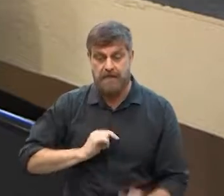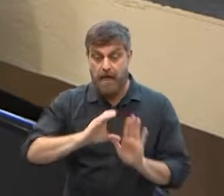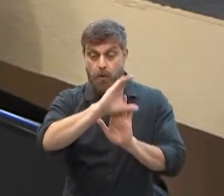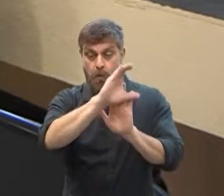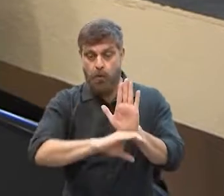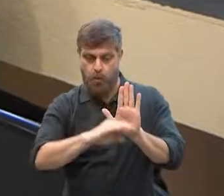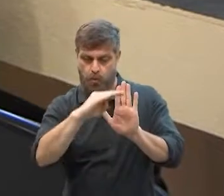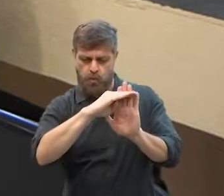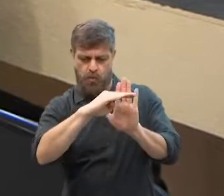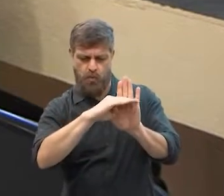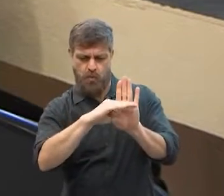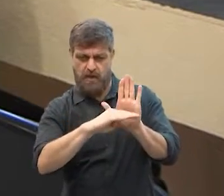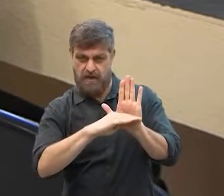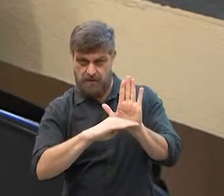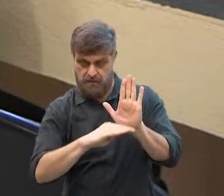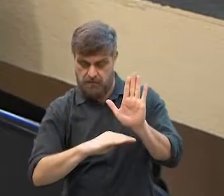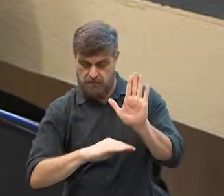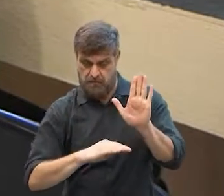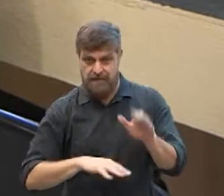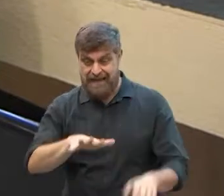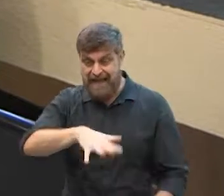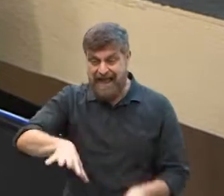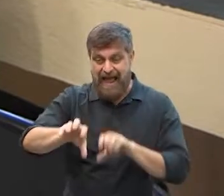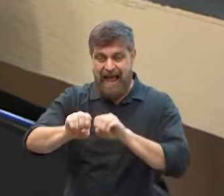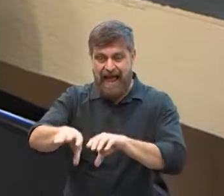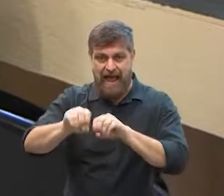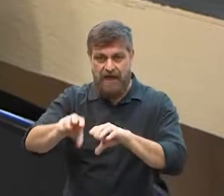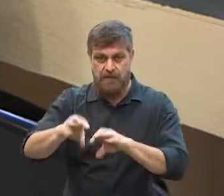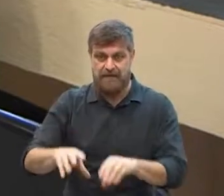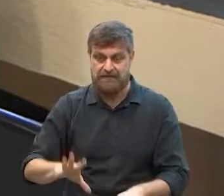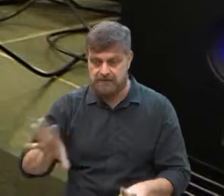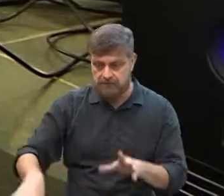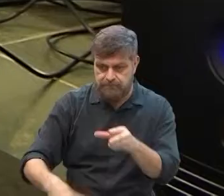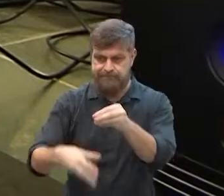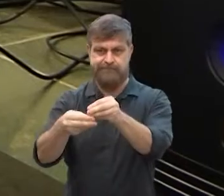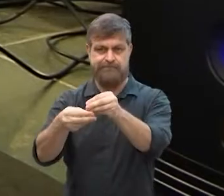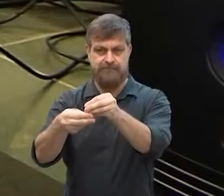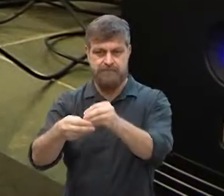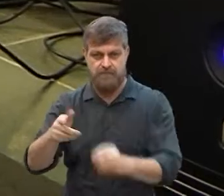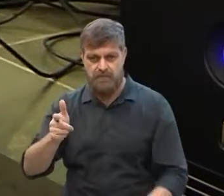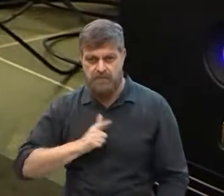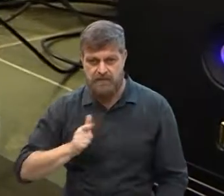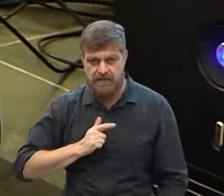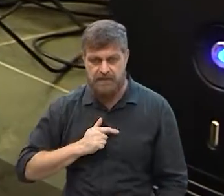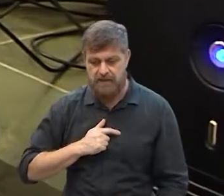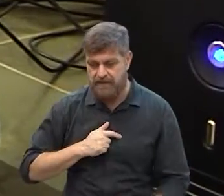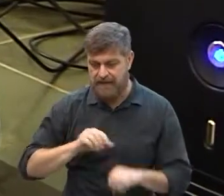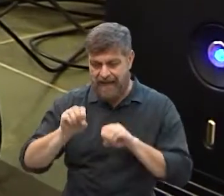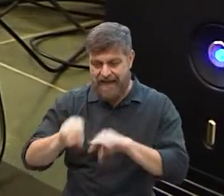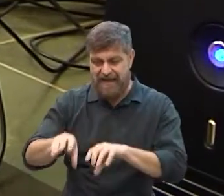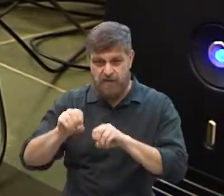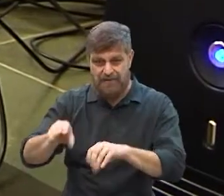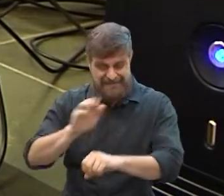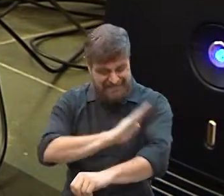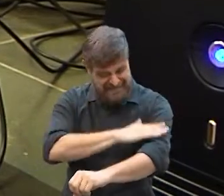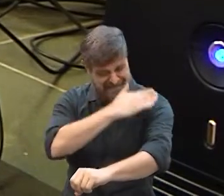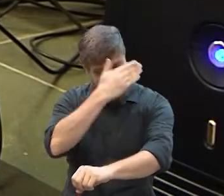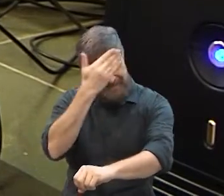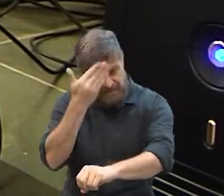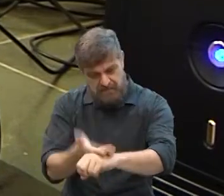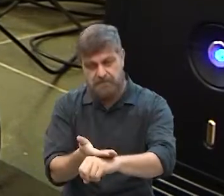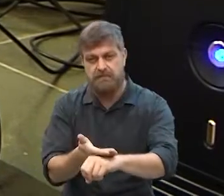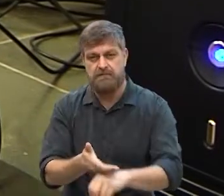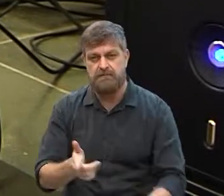currículo que possa envolver a educação como um todo, né? É educação em tempo integral, mas também é